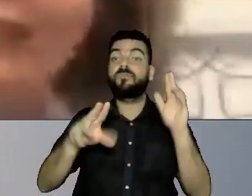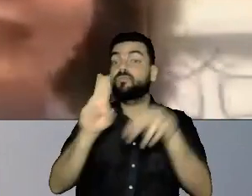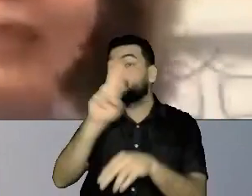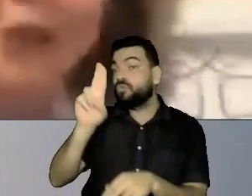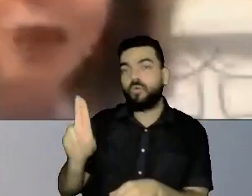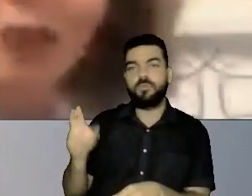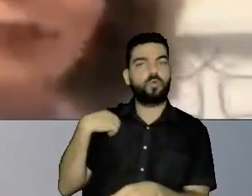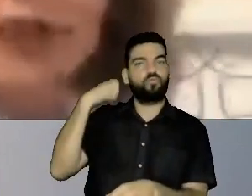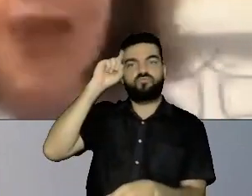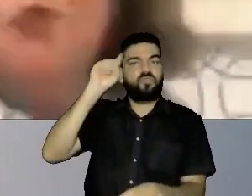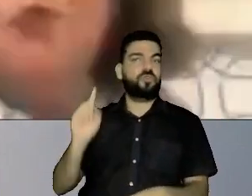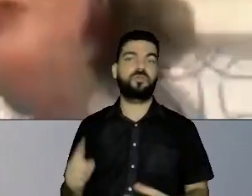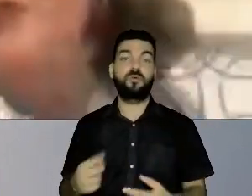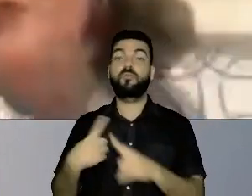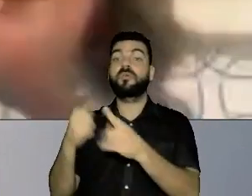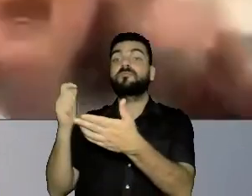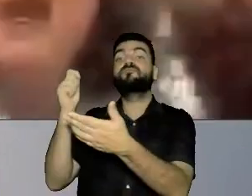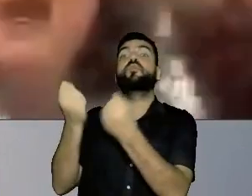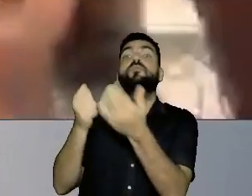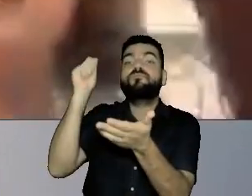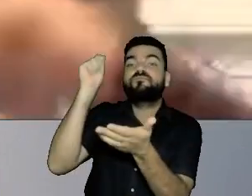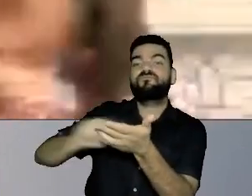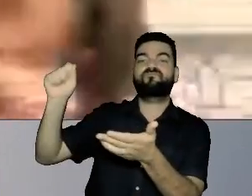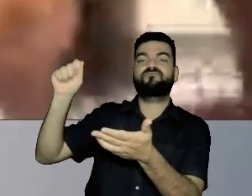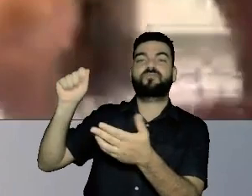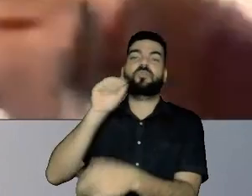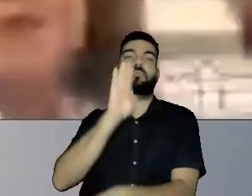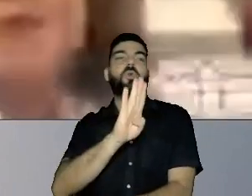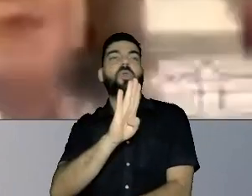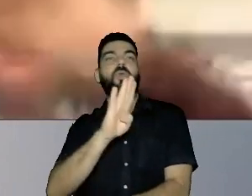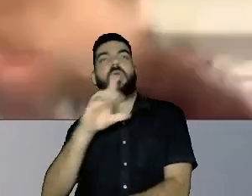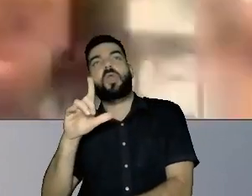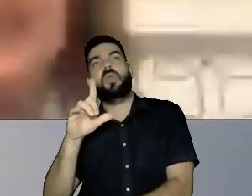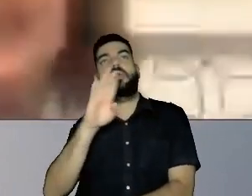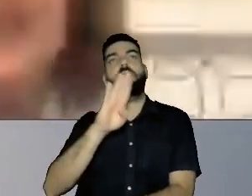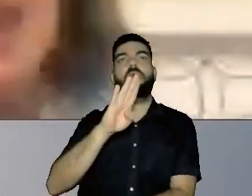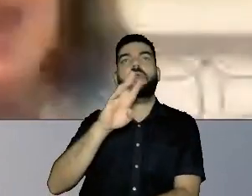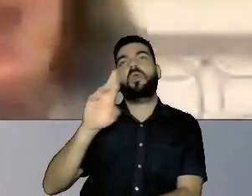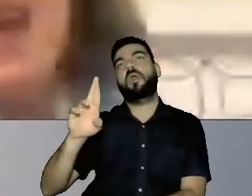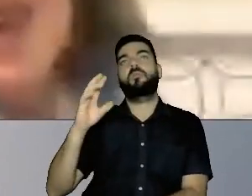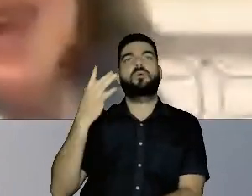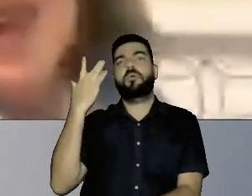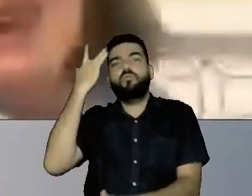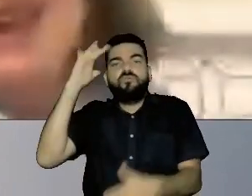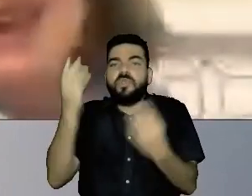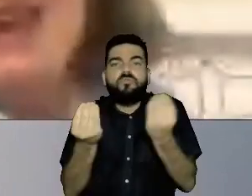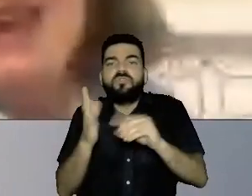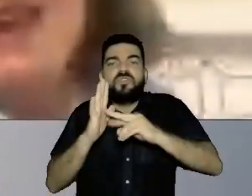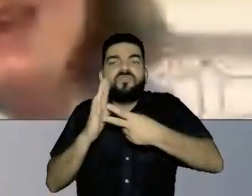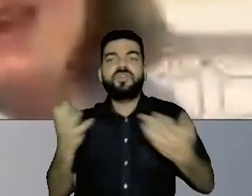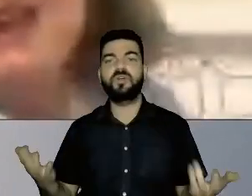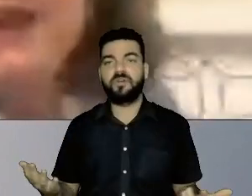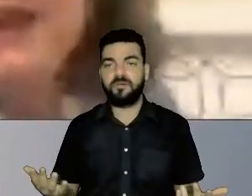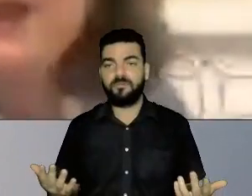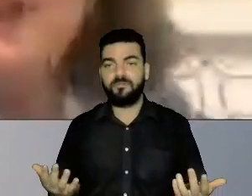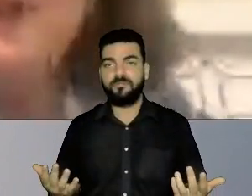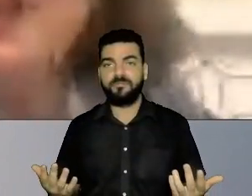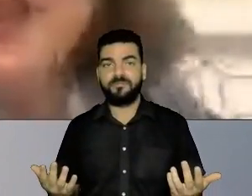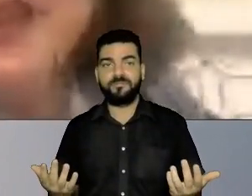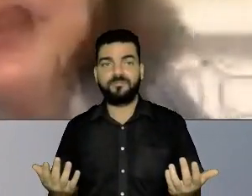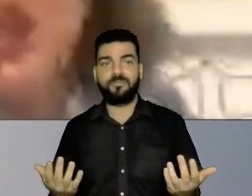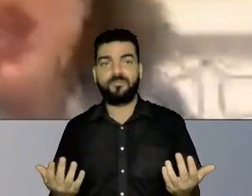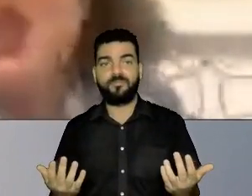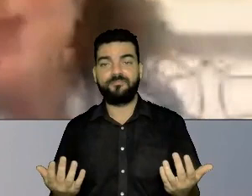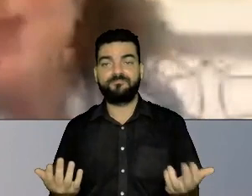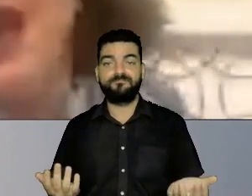mulheres, pela assinatura, tem lá um B, um R, um rabisco assim, e também não